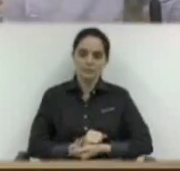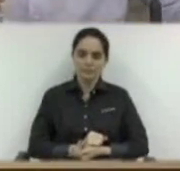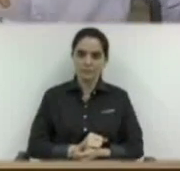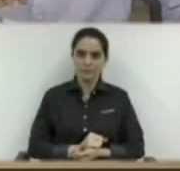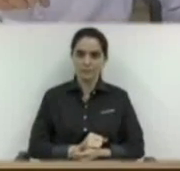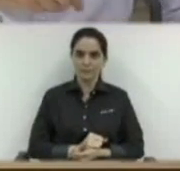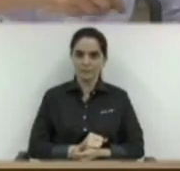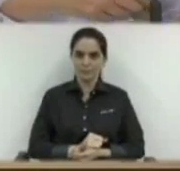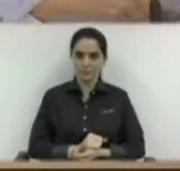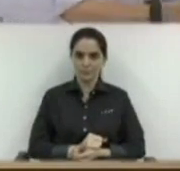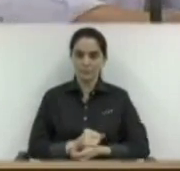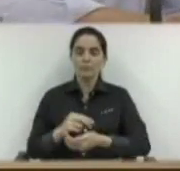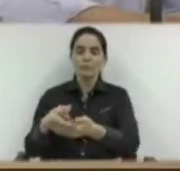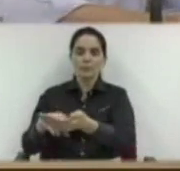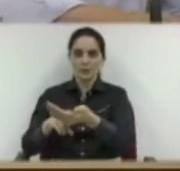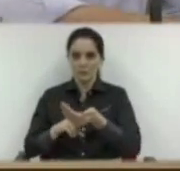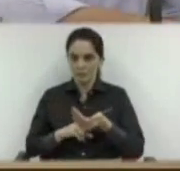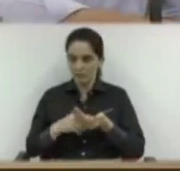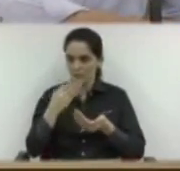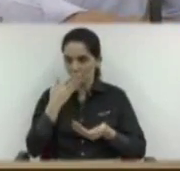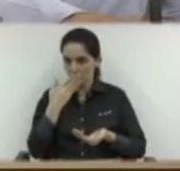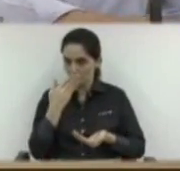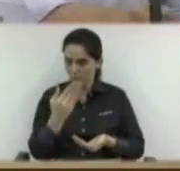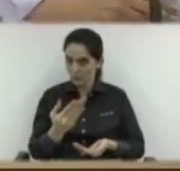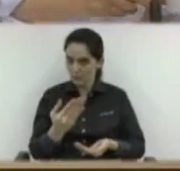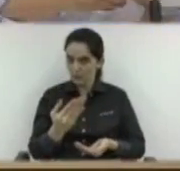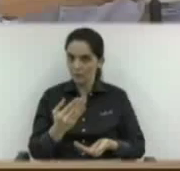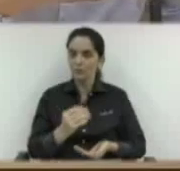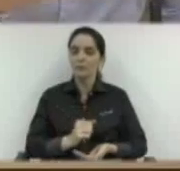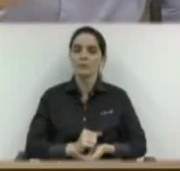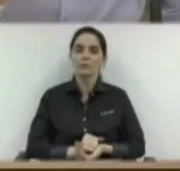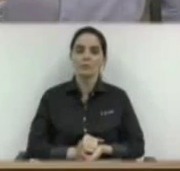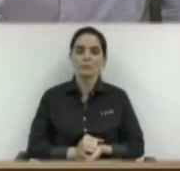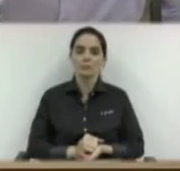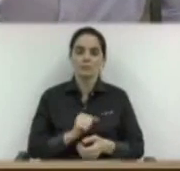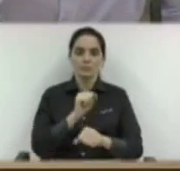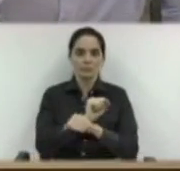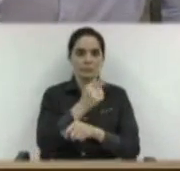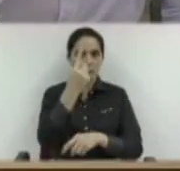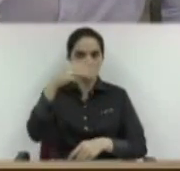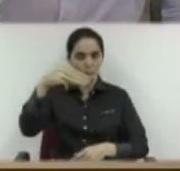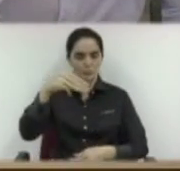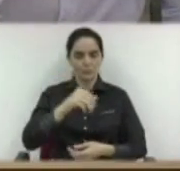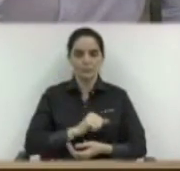Esta presidência recebe o pedido de Vossa Excelência. Suspende a sessão por 1 minuto.